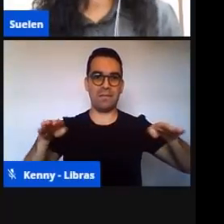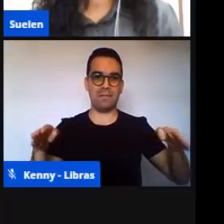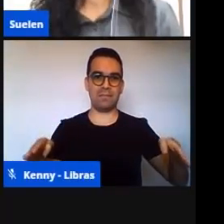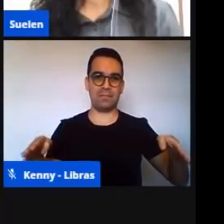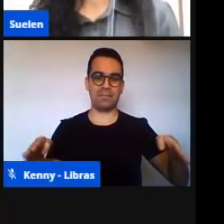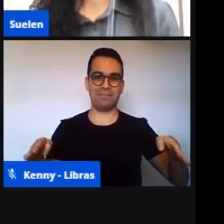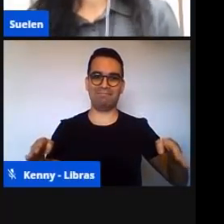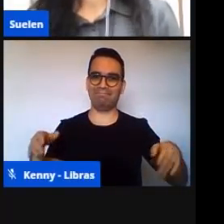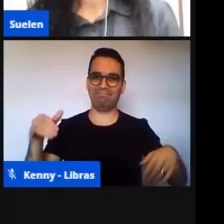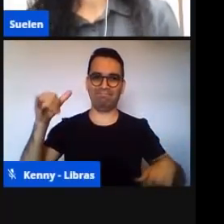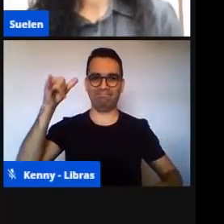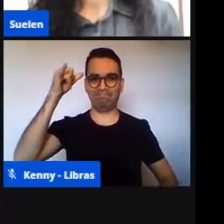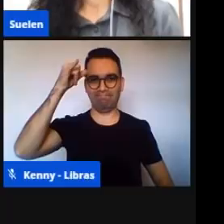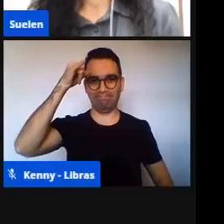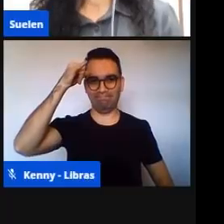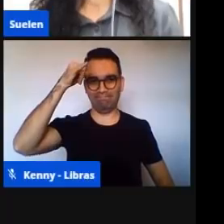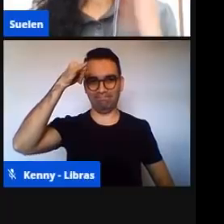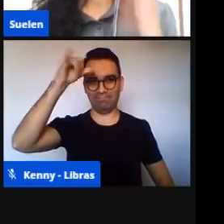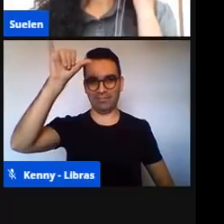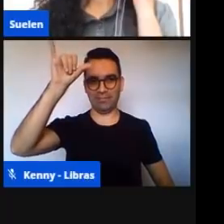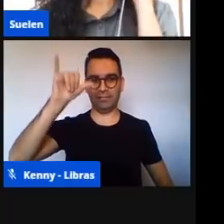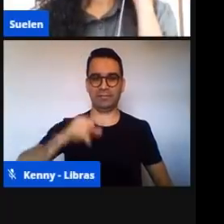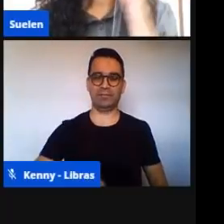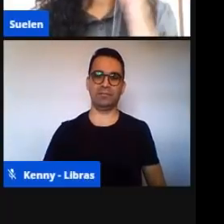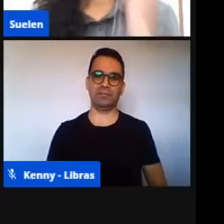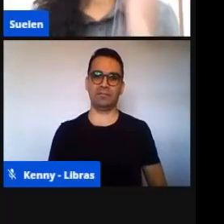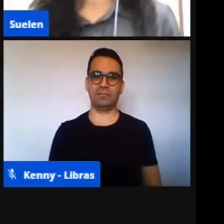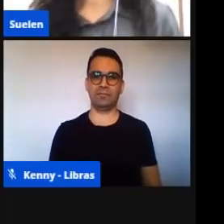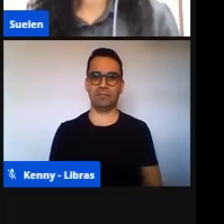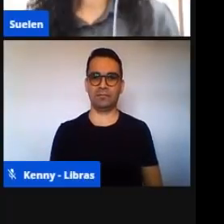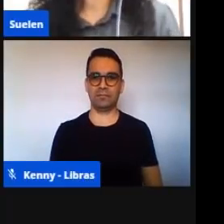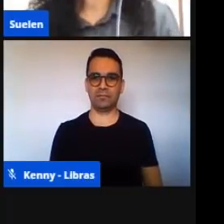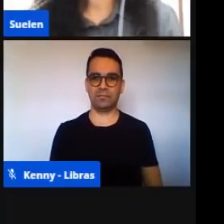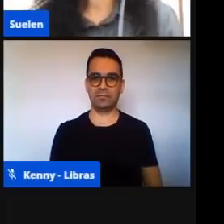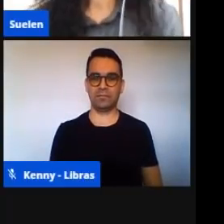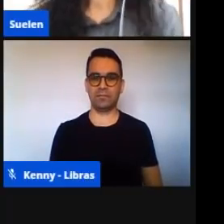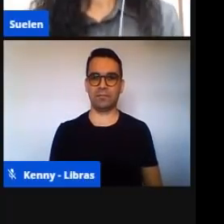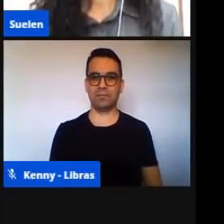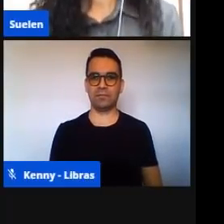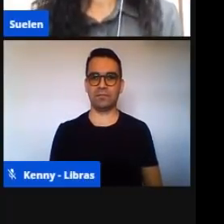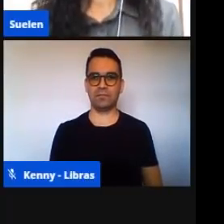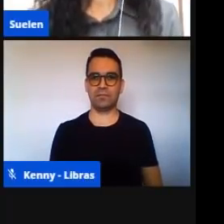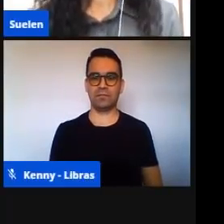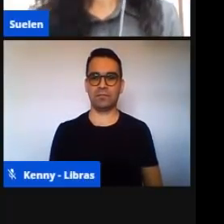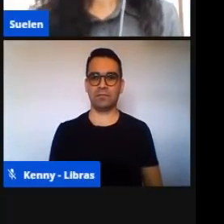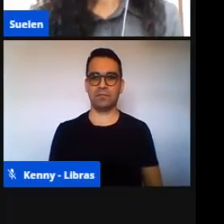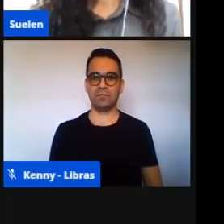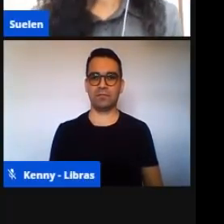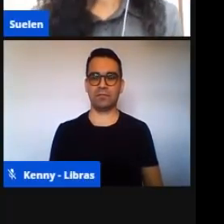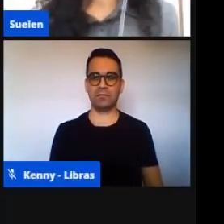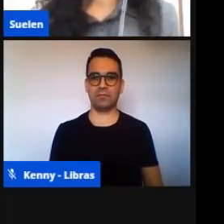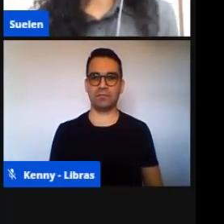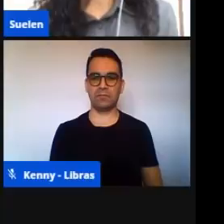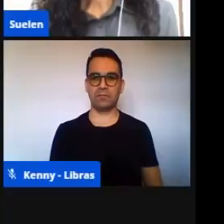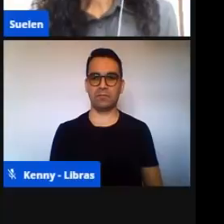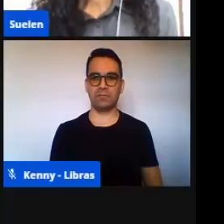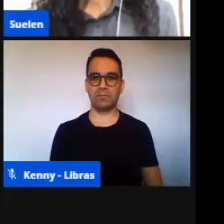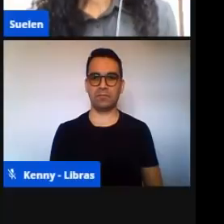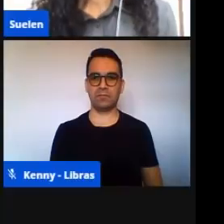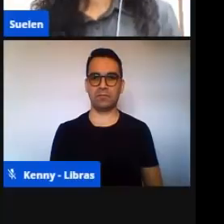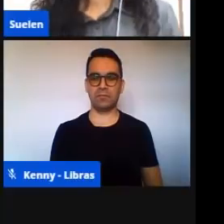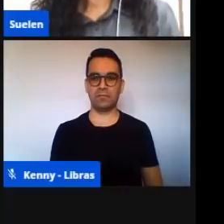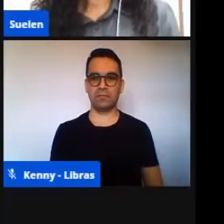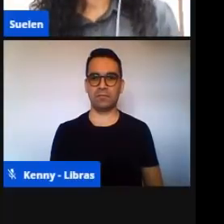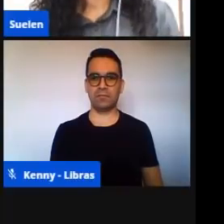limpa, garantindo a sua troca. Tá? Então, a gente tem que tomar bastante cuidado, então, durante esse momento da refeição.